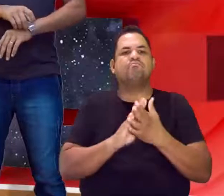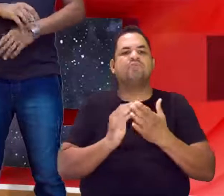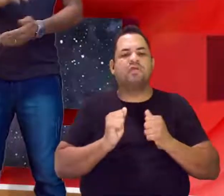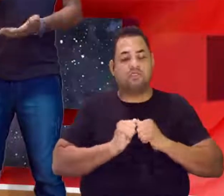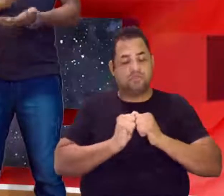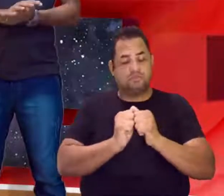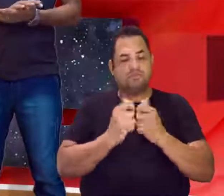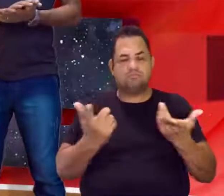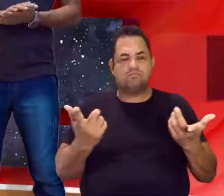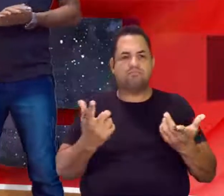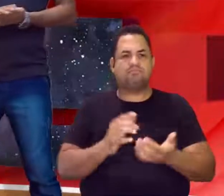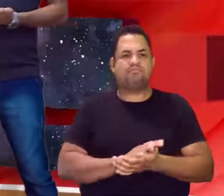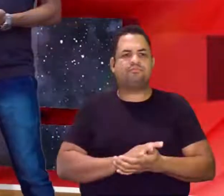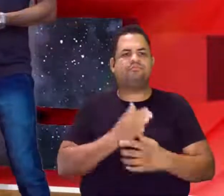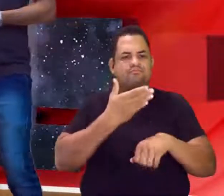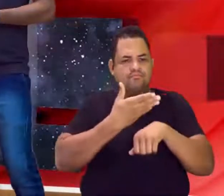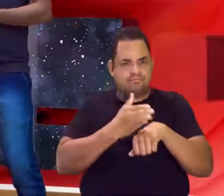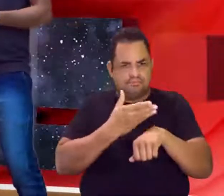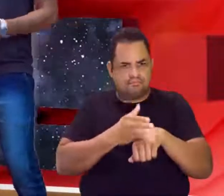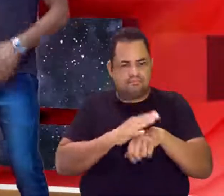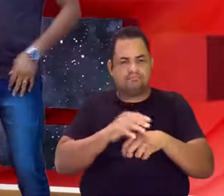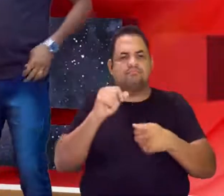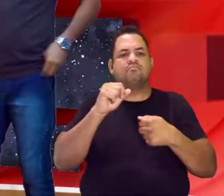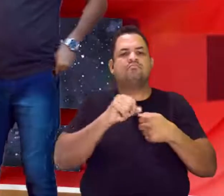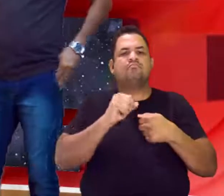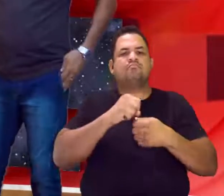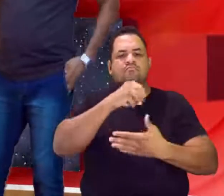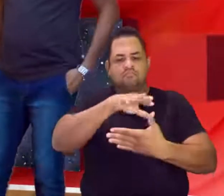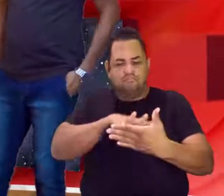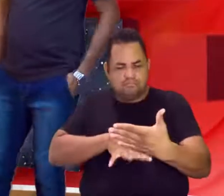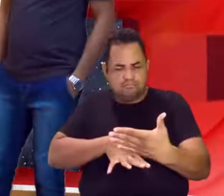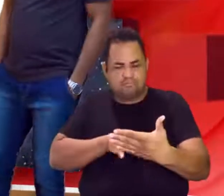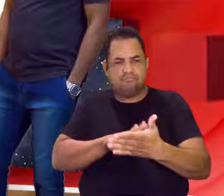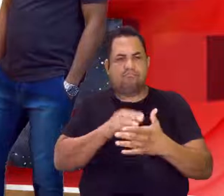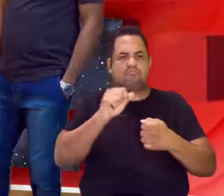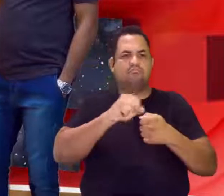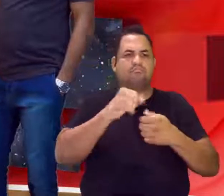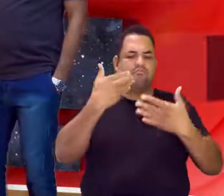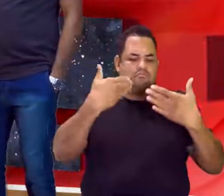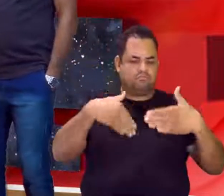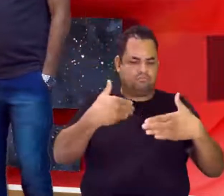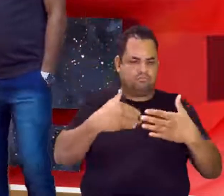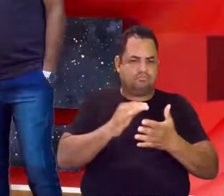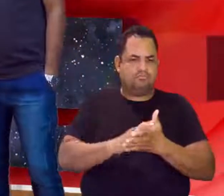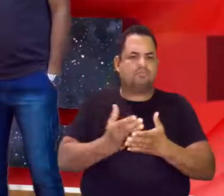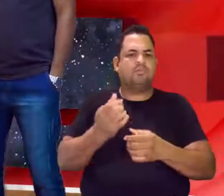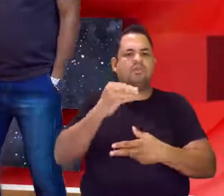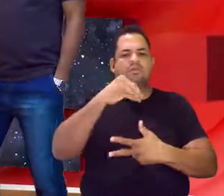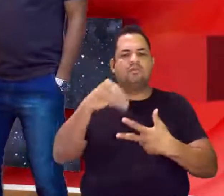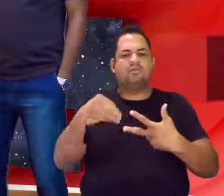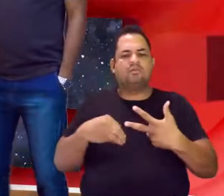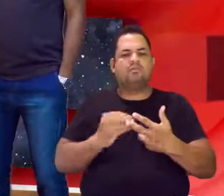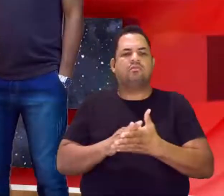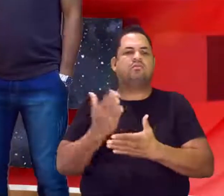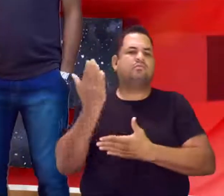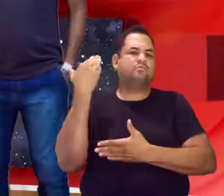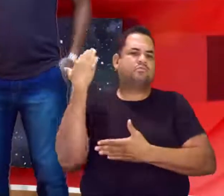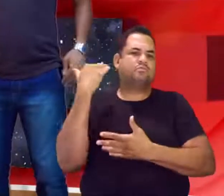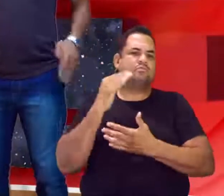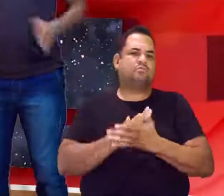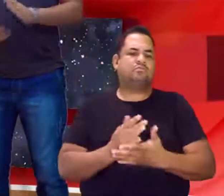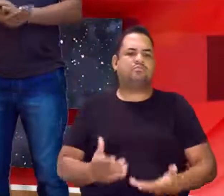ir contra. Então, é praticar e fazer as atividades, fazer as provas de Enem anteriores, simulados, não